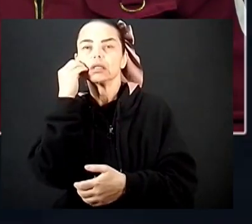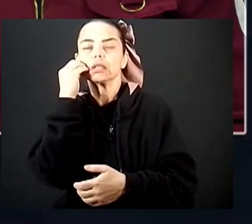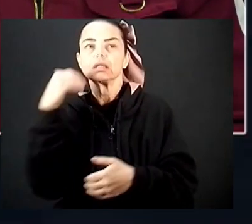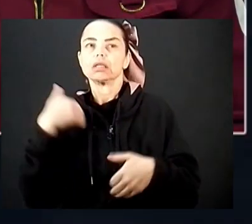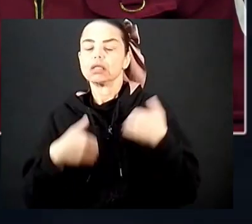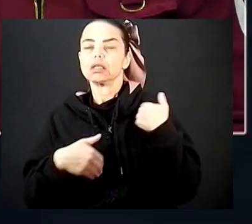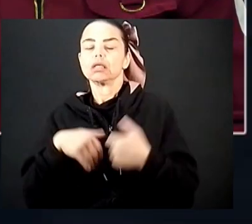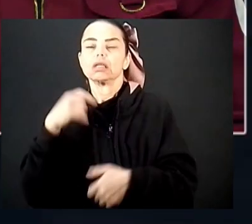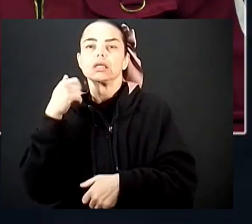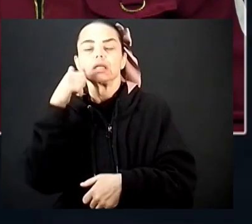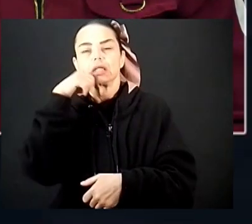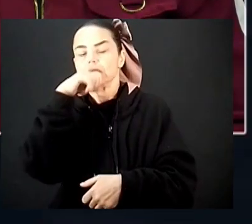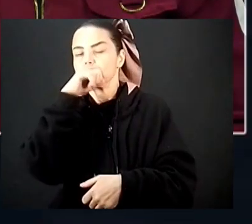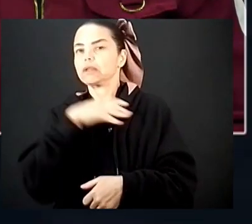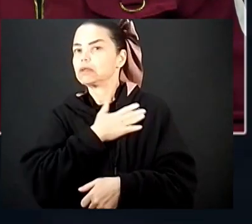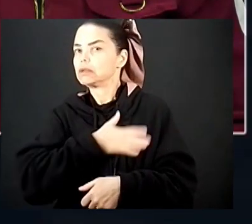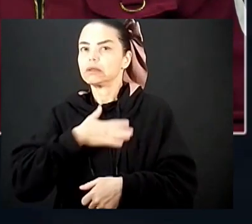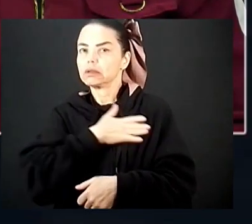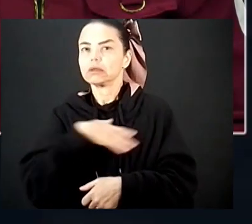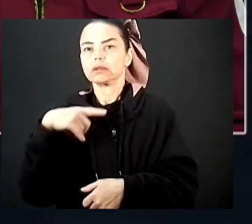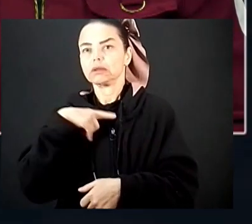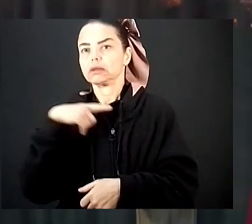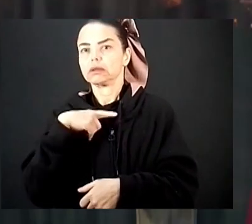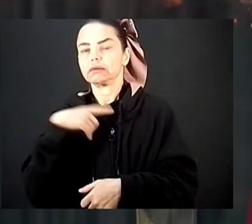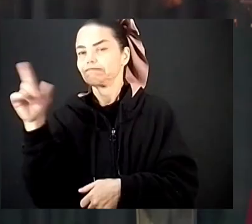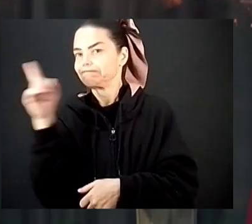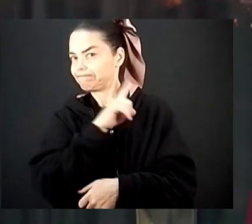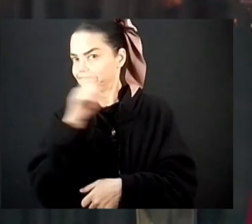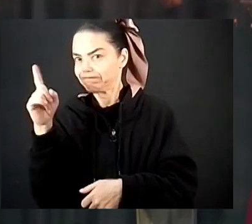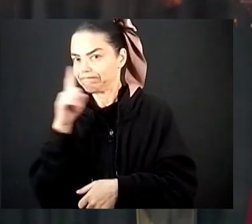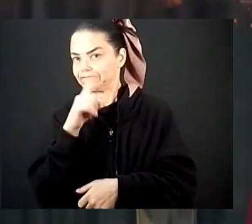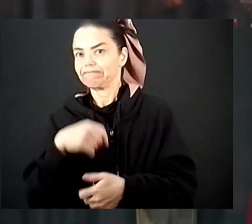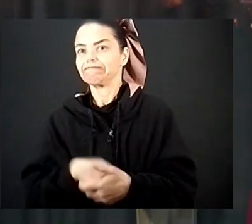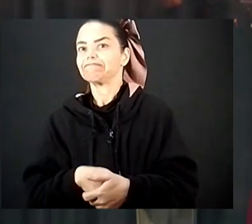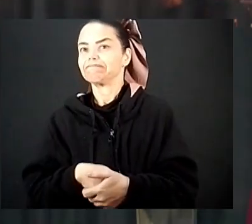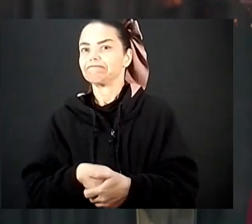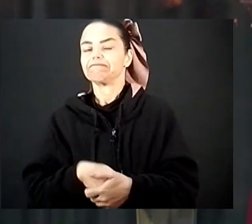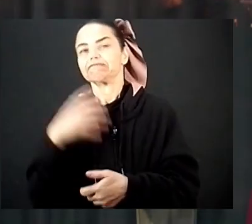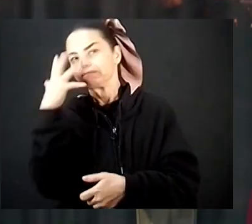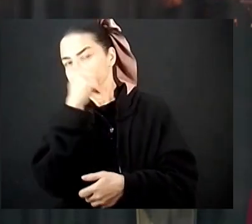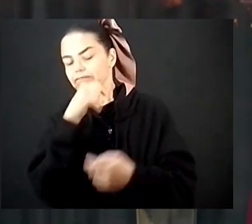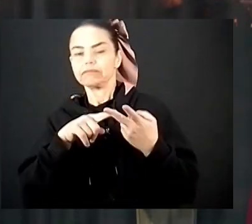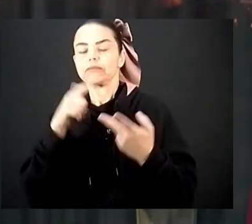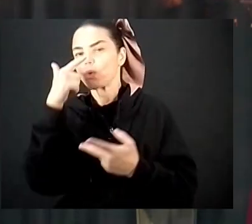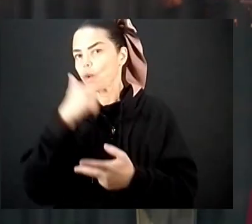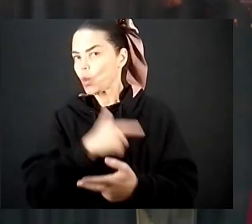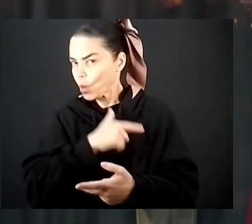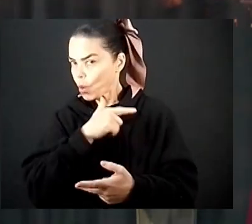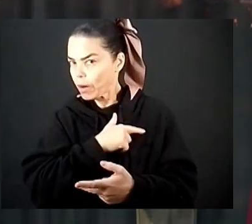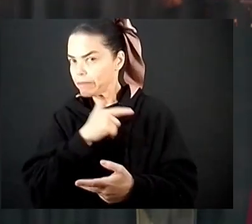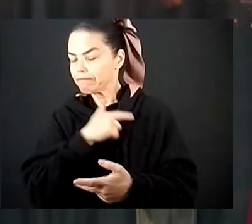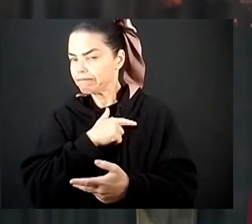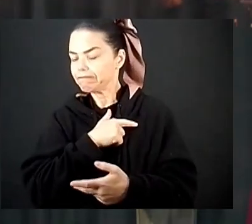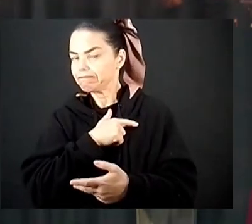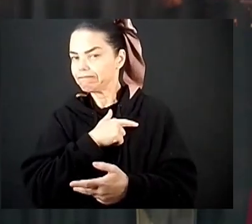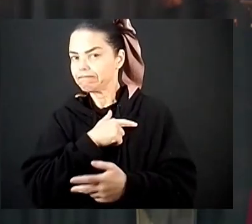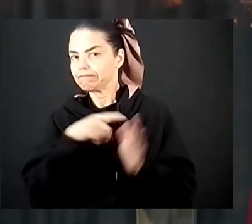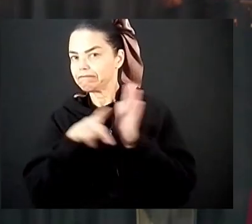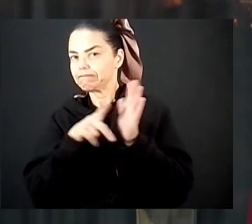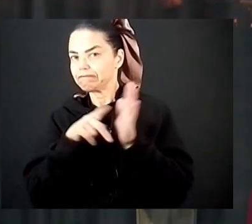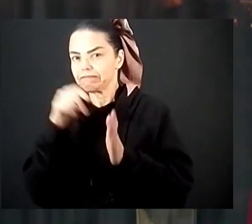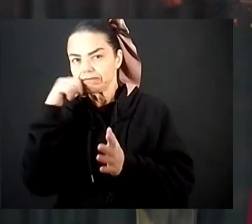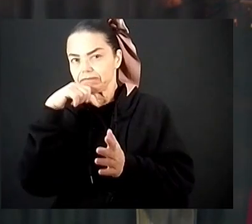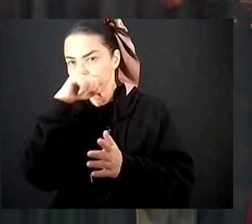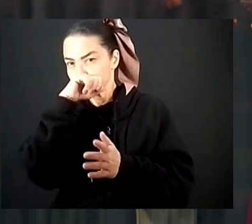mãe gostaria que ela tivesse, mas não é sobre o corpo, tá bonito ou tá feio. É uma questão da própria mãe com o próprio